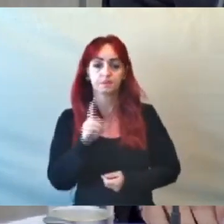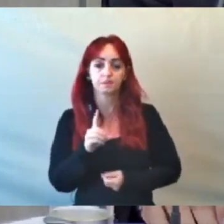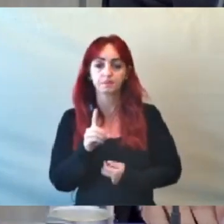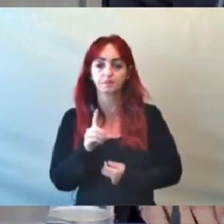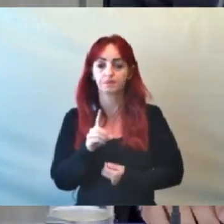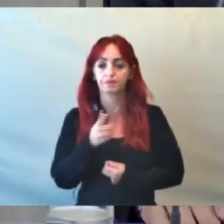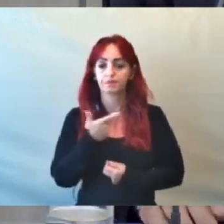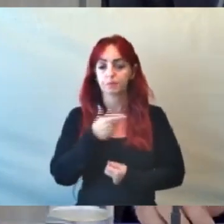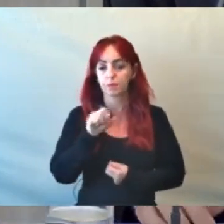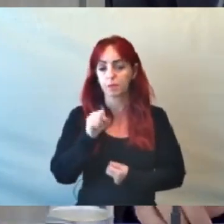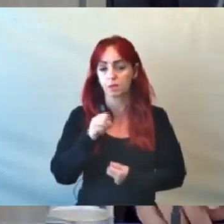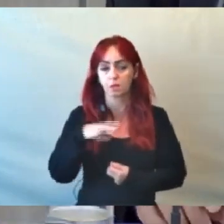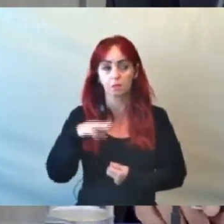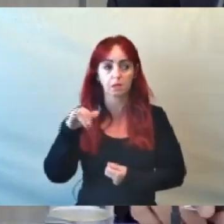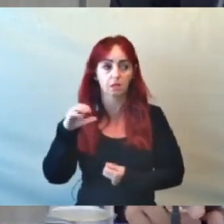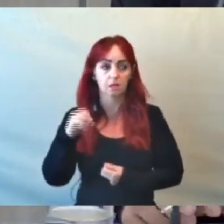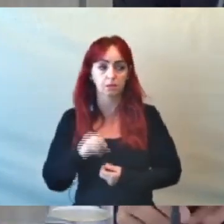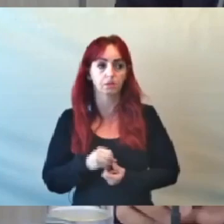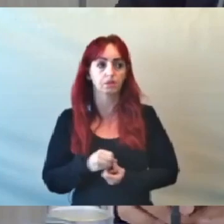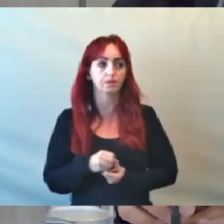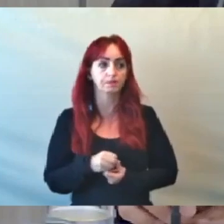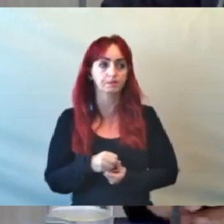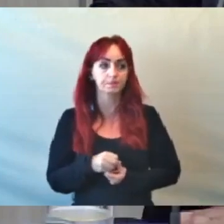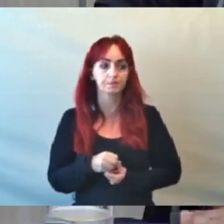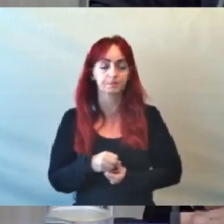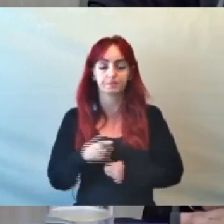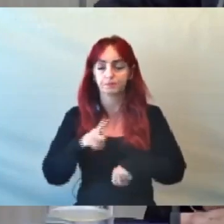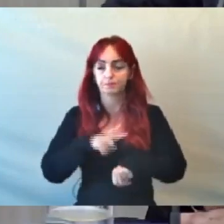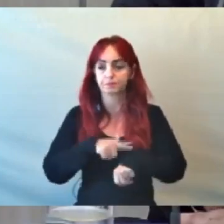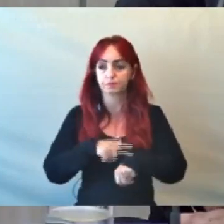28 de maio de 2024, o horário 11 horas,